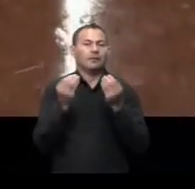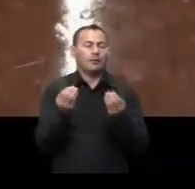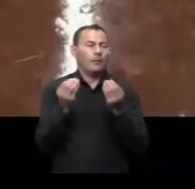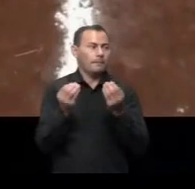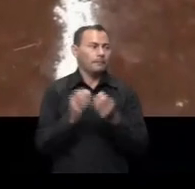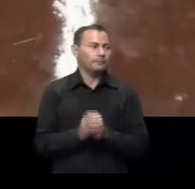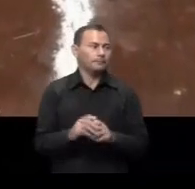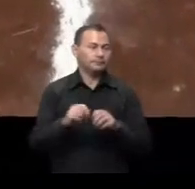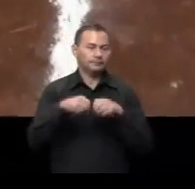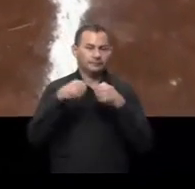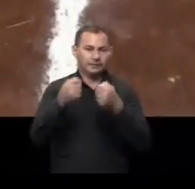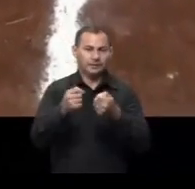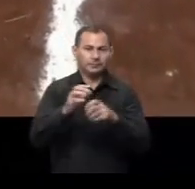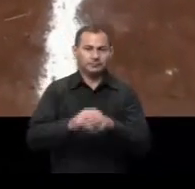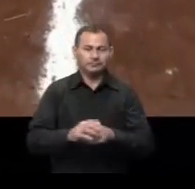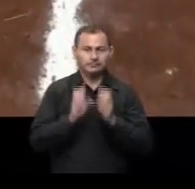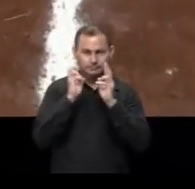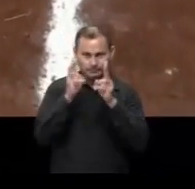que ele dá uma